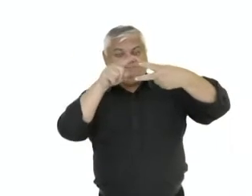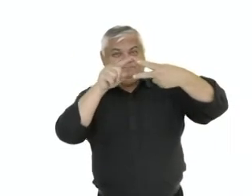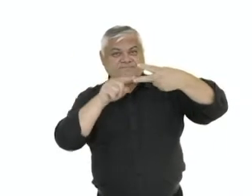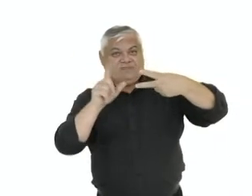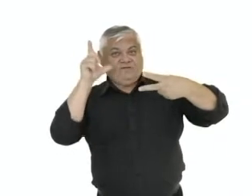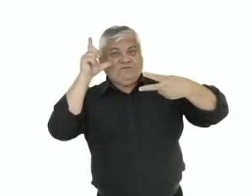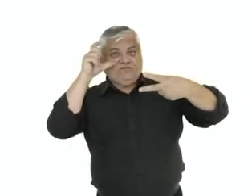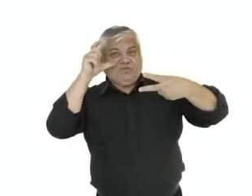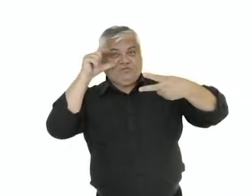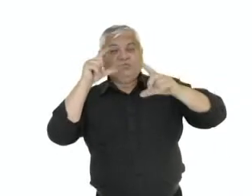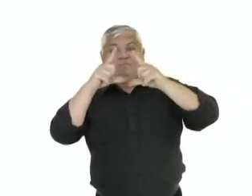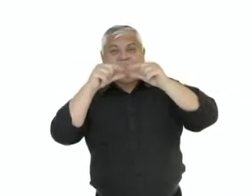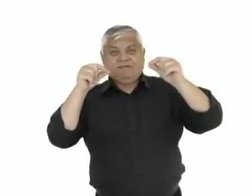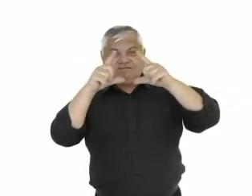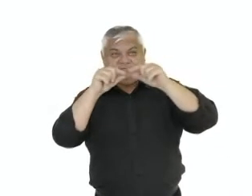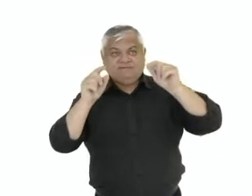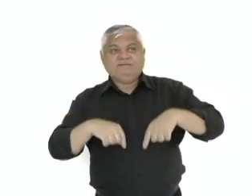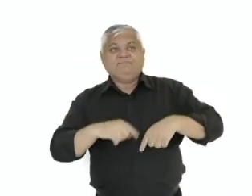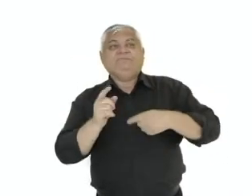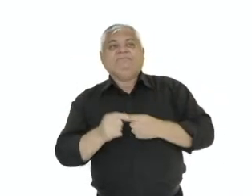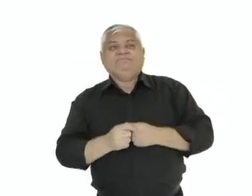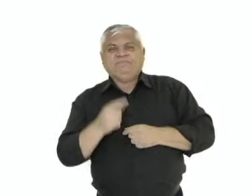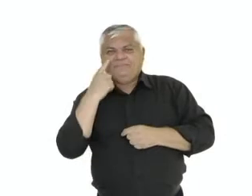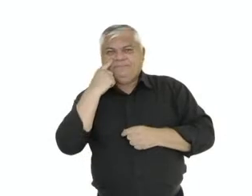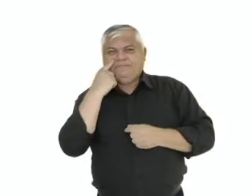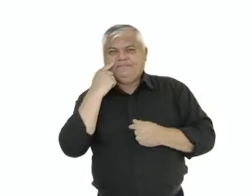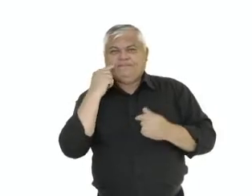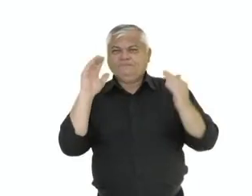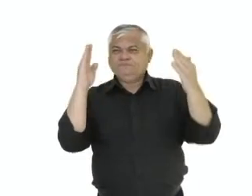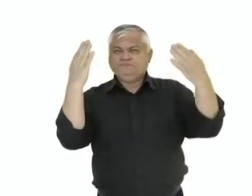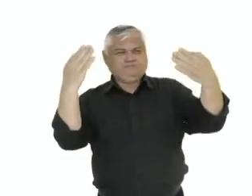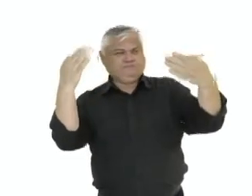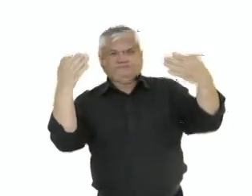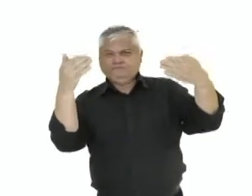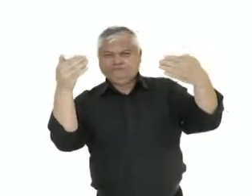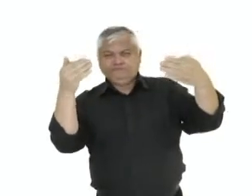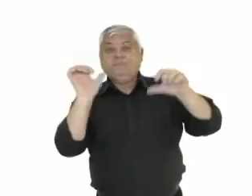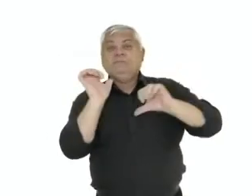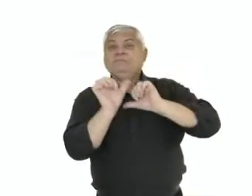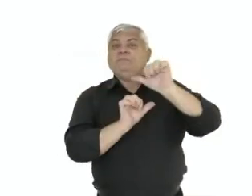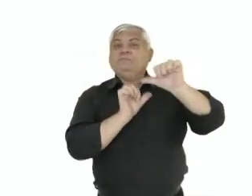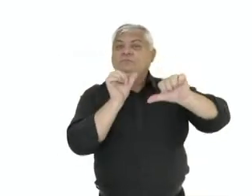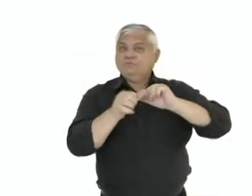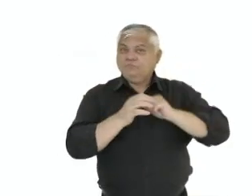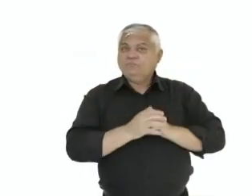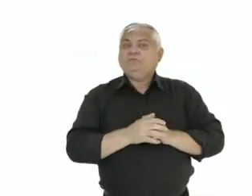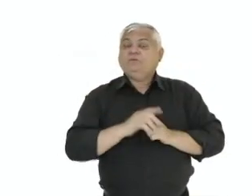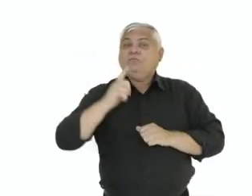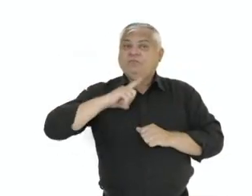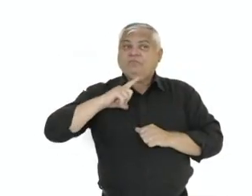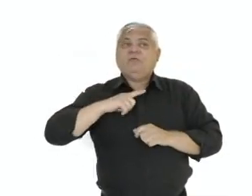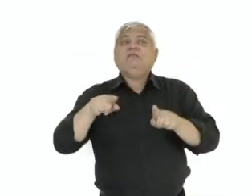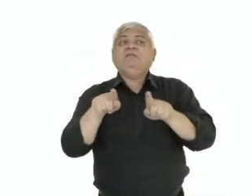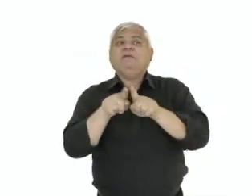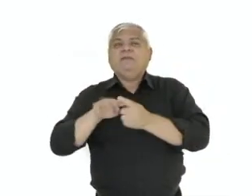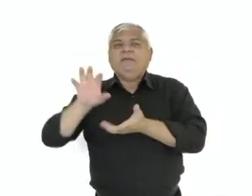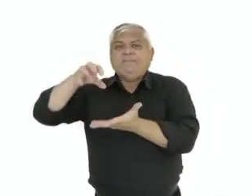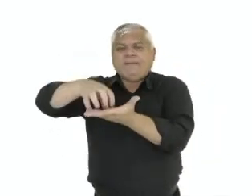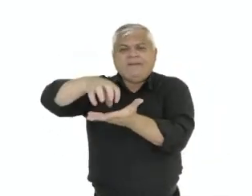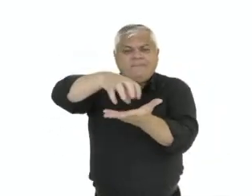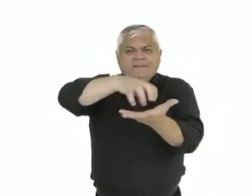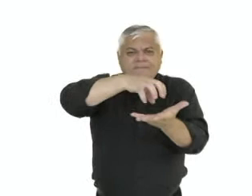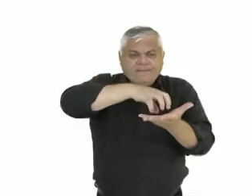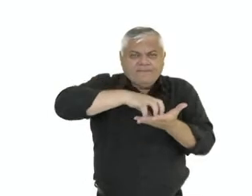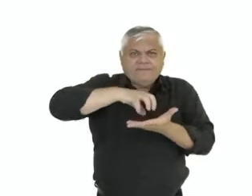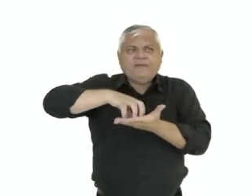de Brasília, onde a gente consegue observar algumas transformações e algumas ocupações de certas